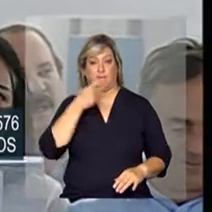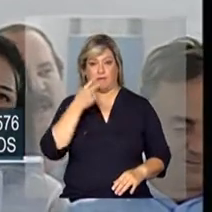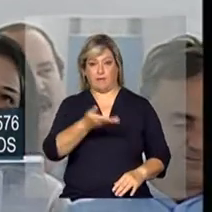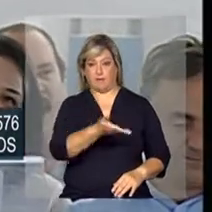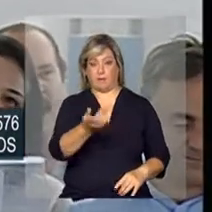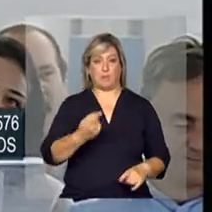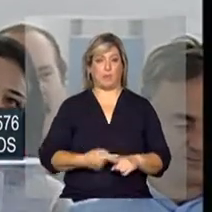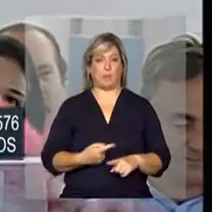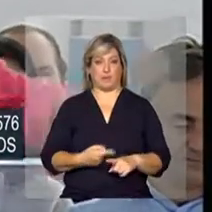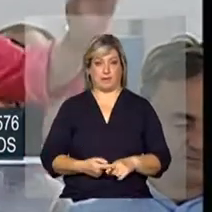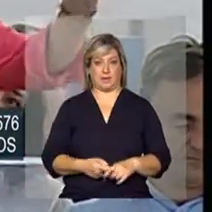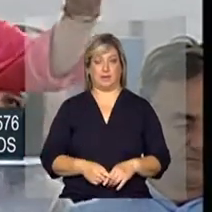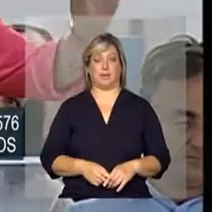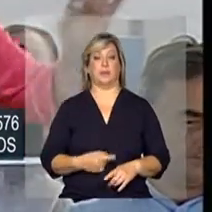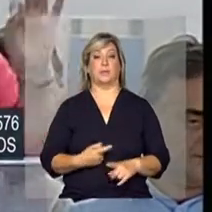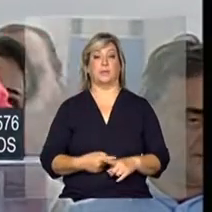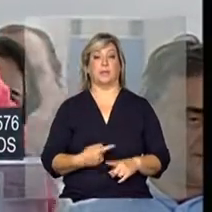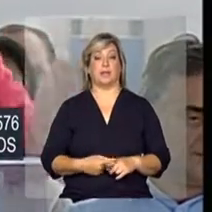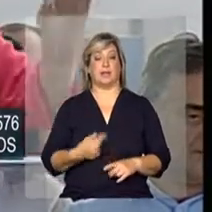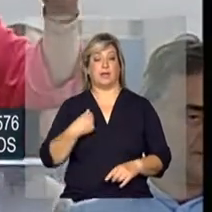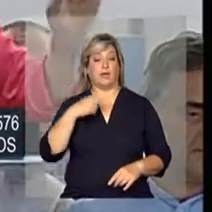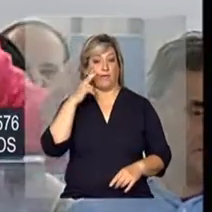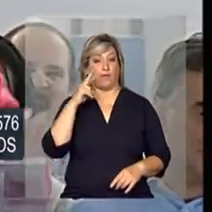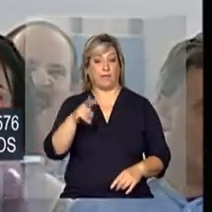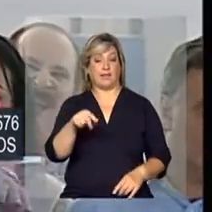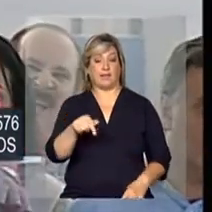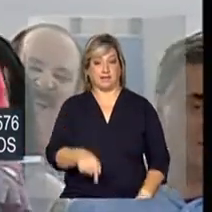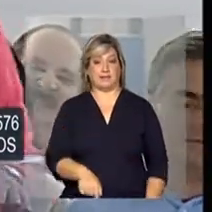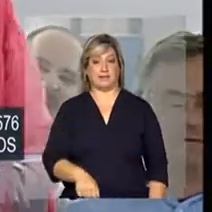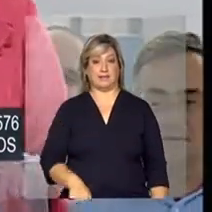quê. Porque eu vi aqui,